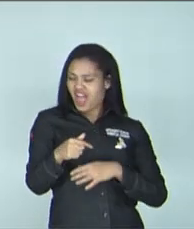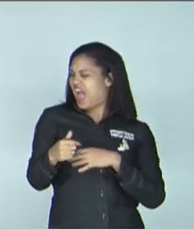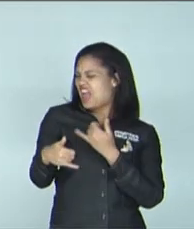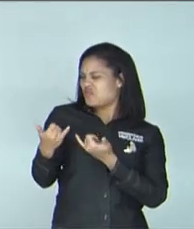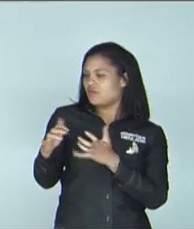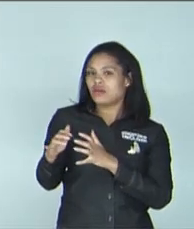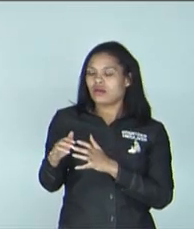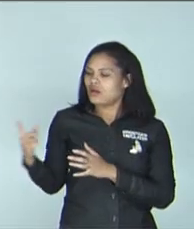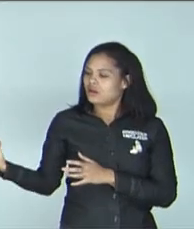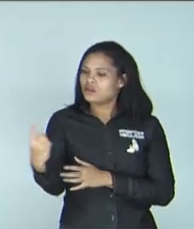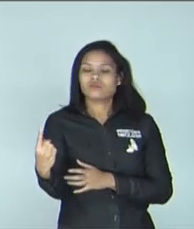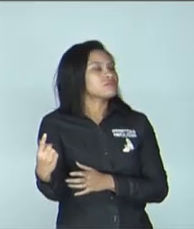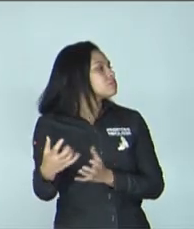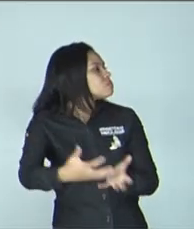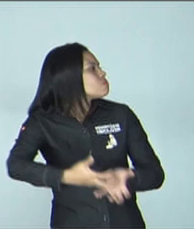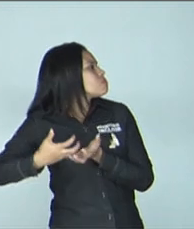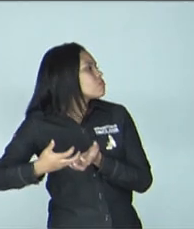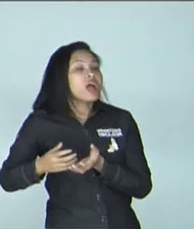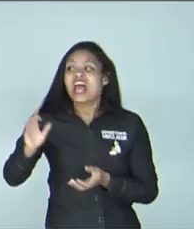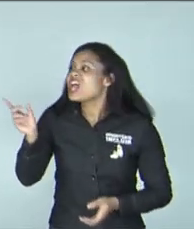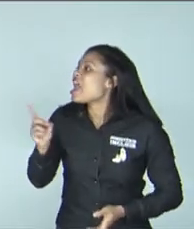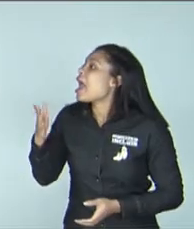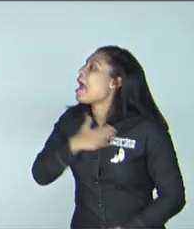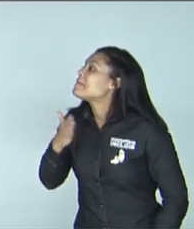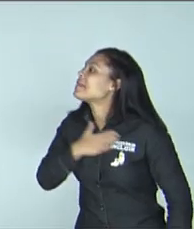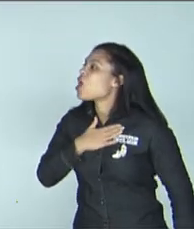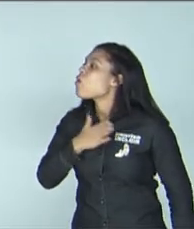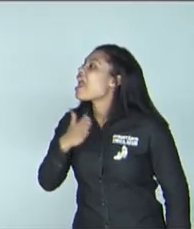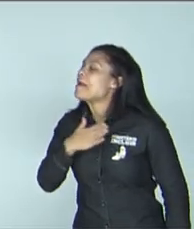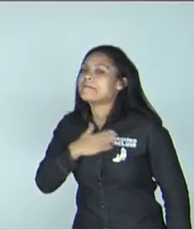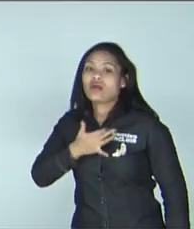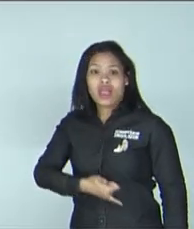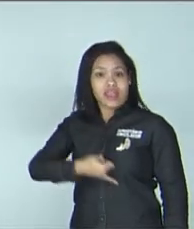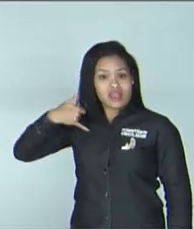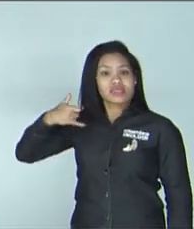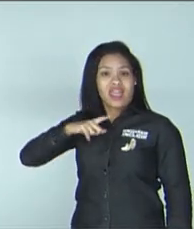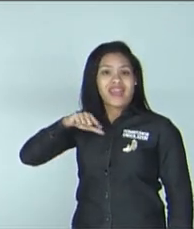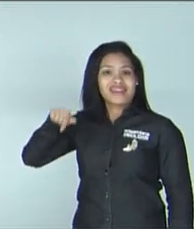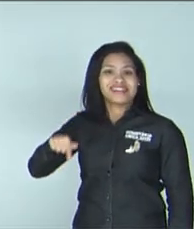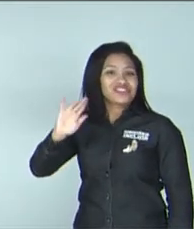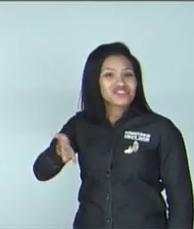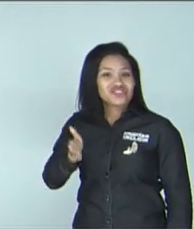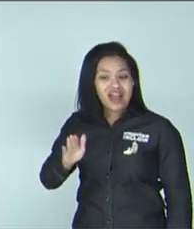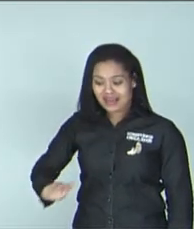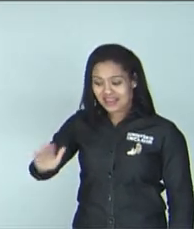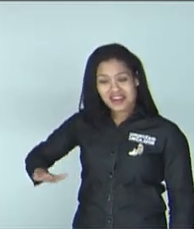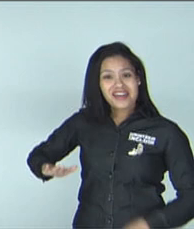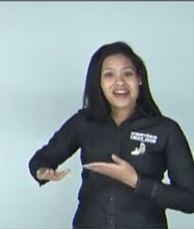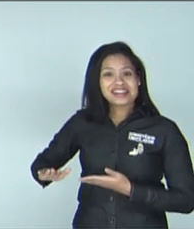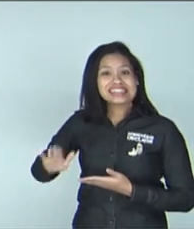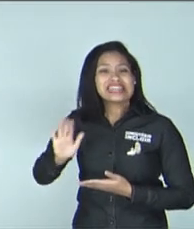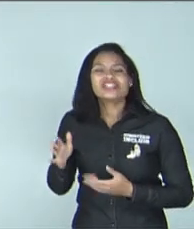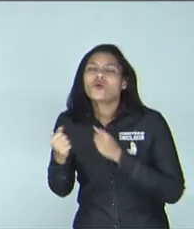dela maldade o egoísmo já tá dentro dela ninguém precisa ensinar ela ganha mamadeira chupeta ganhar